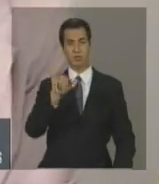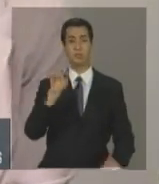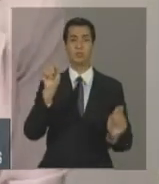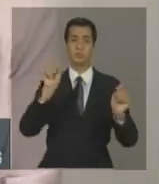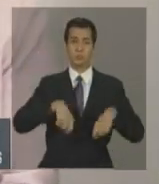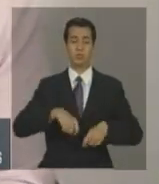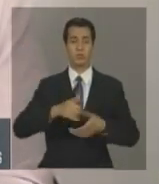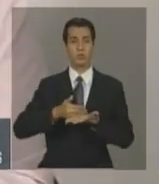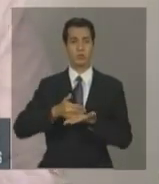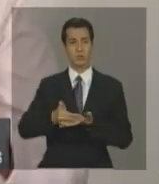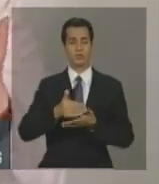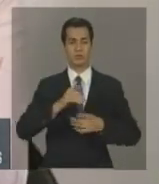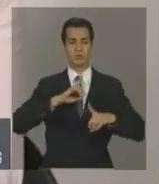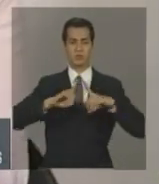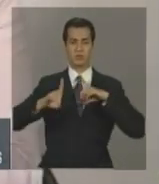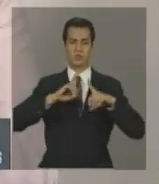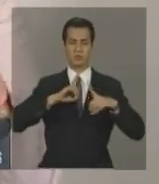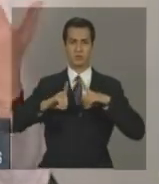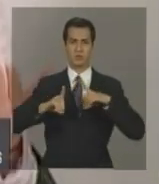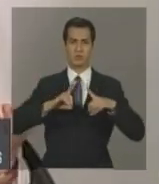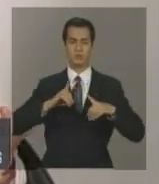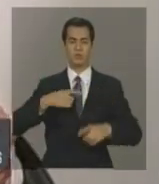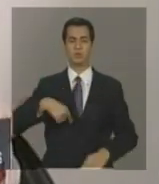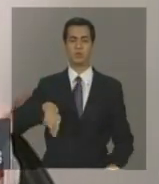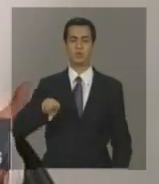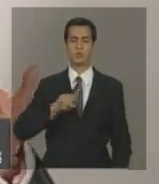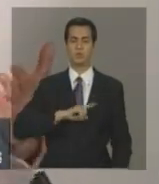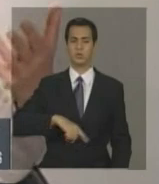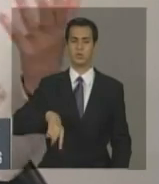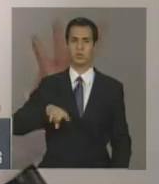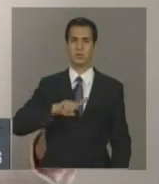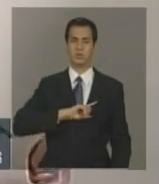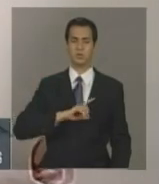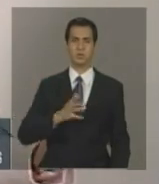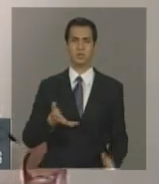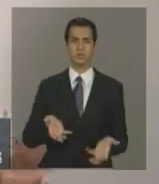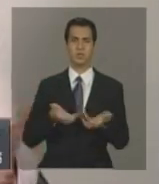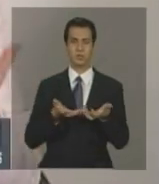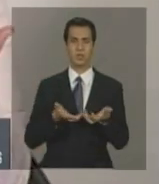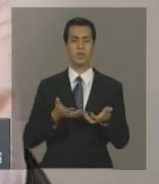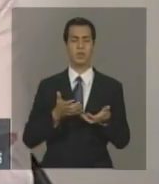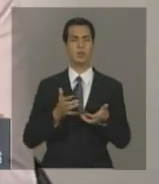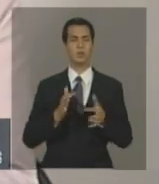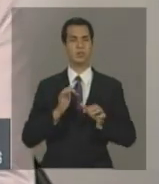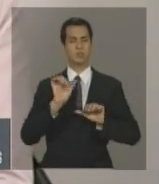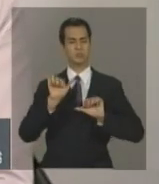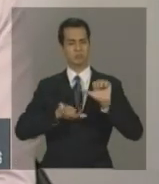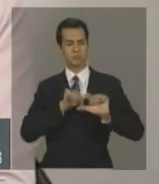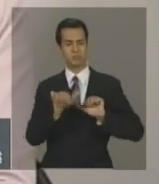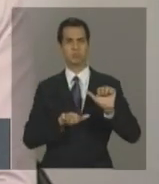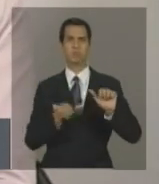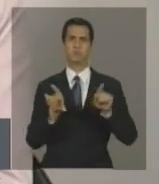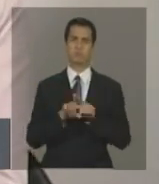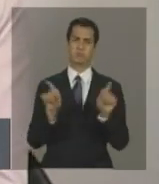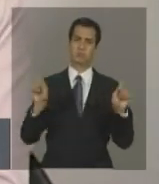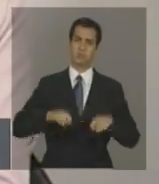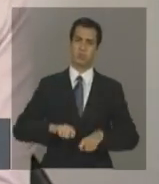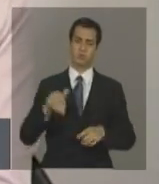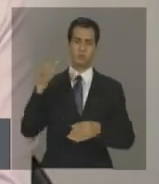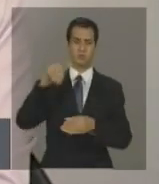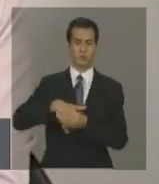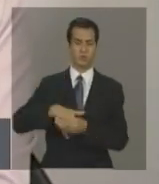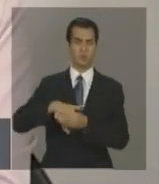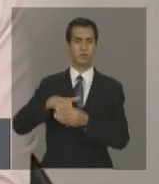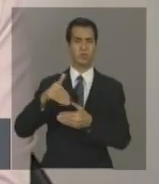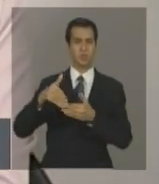diálogo, para concluirmos a tramitação dessas medidas com os ajustes necessários e a possibilidade de votação,